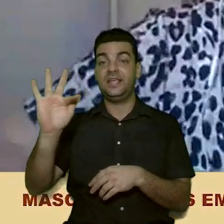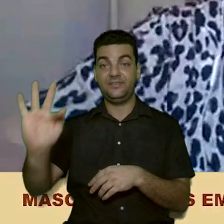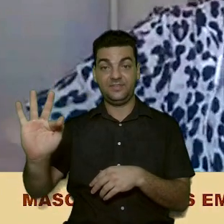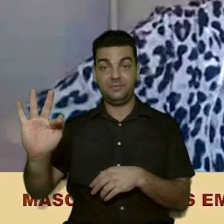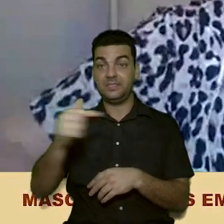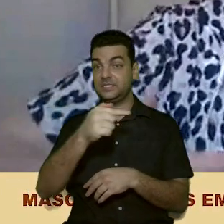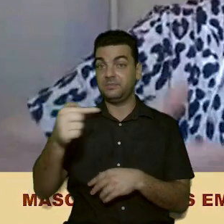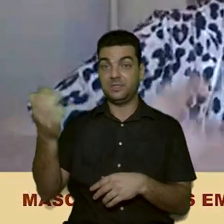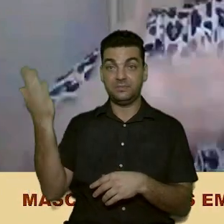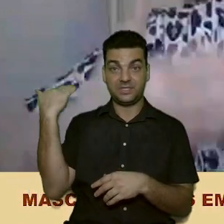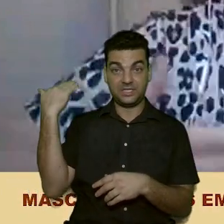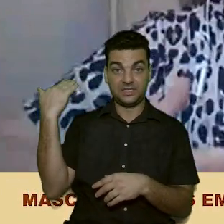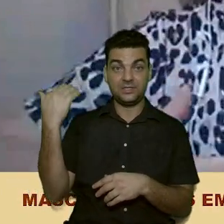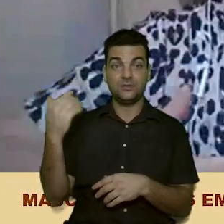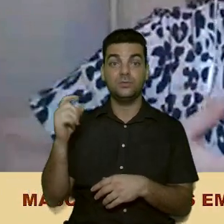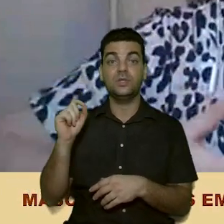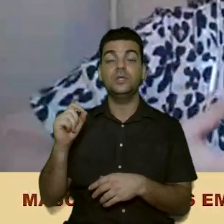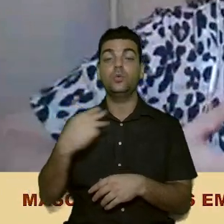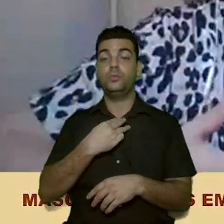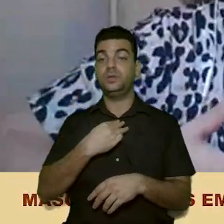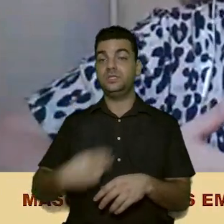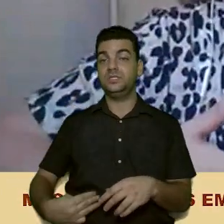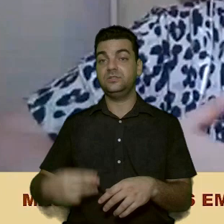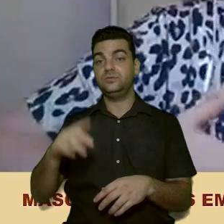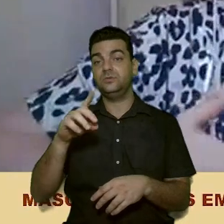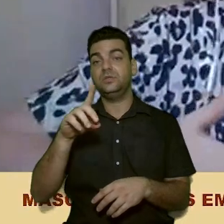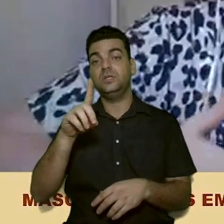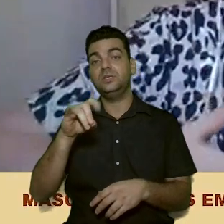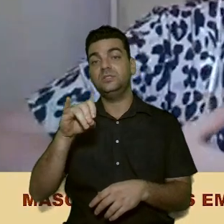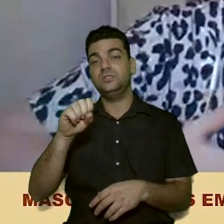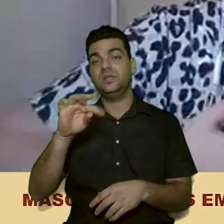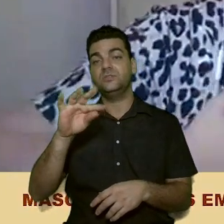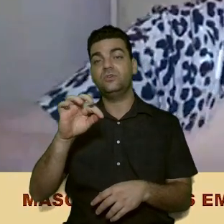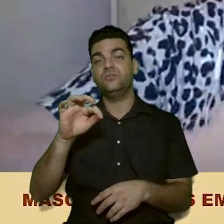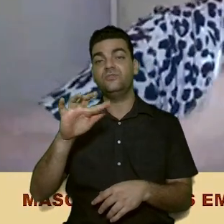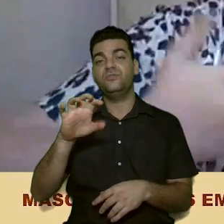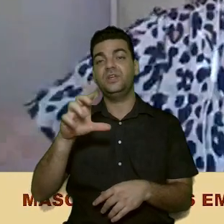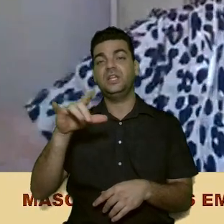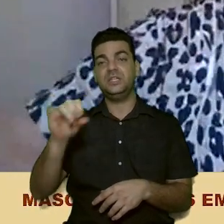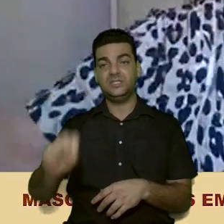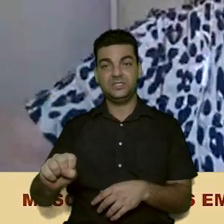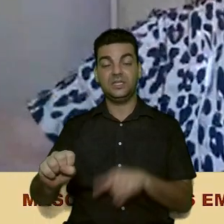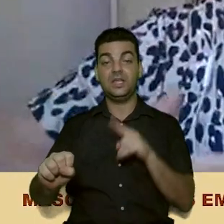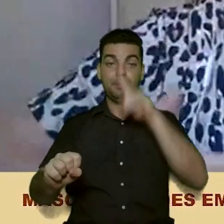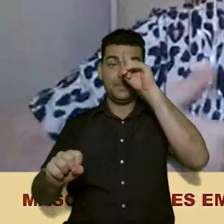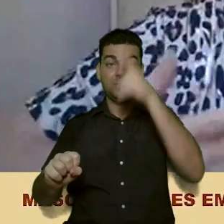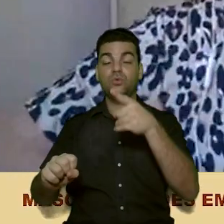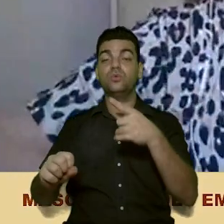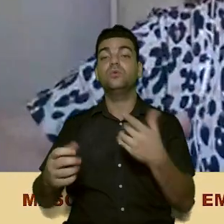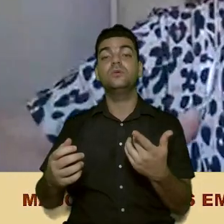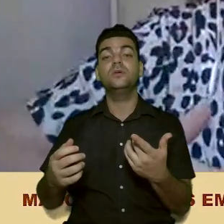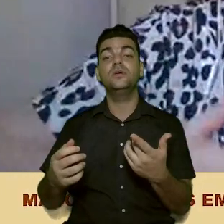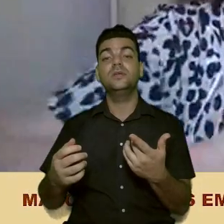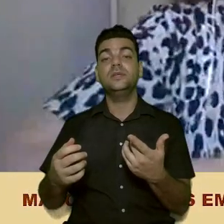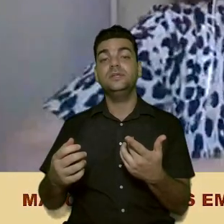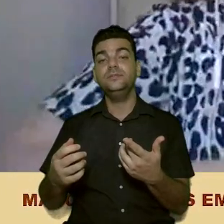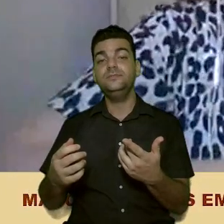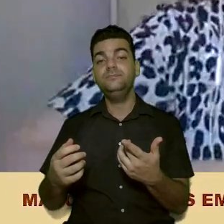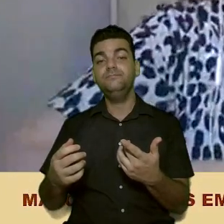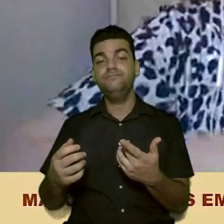semana passada, quando o ministro Dias Toffoli né, sentenciou ali uma liminar, proferiu uma